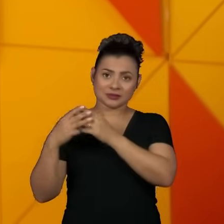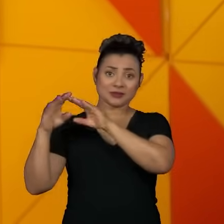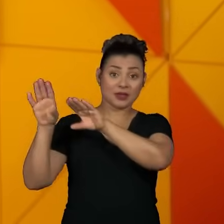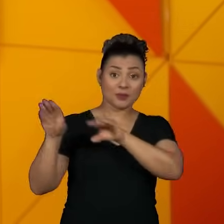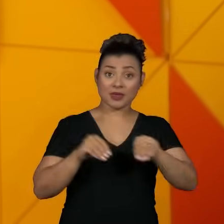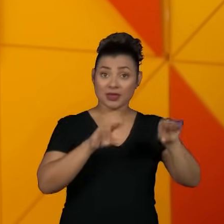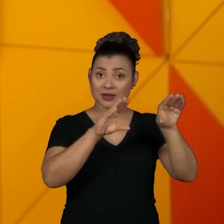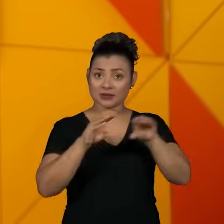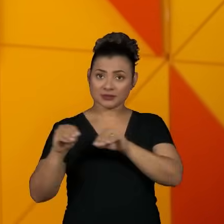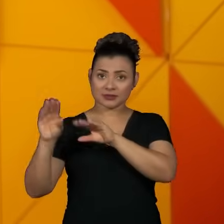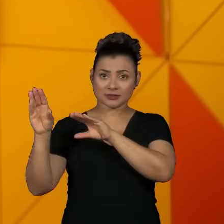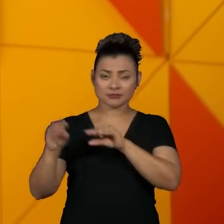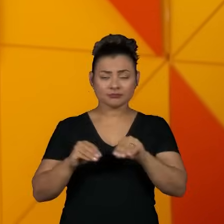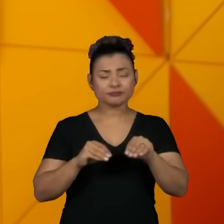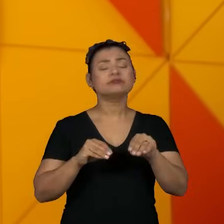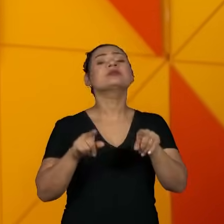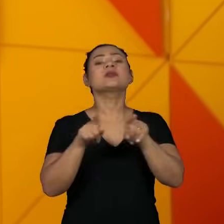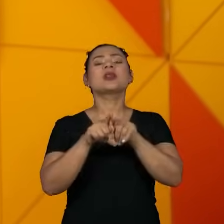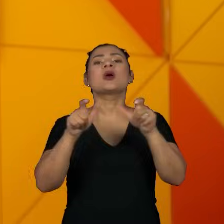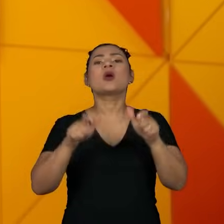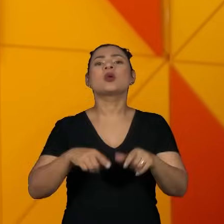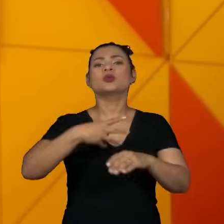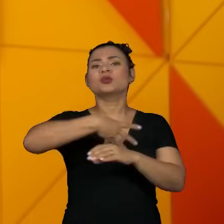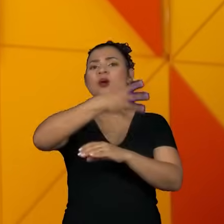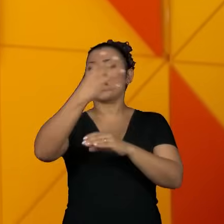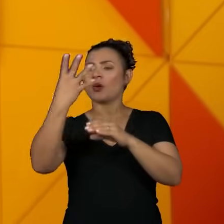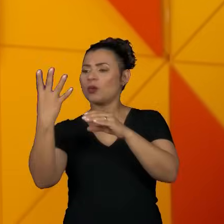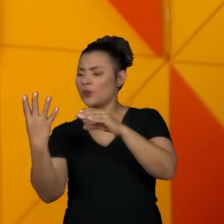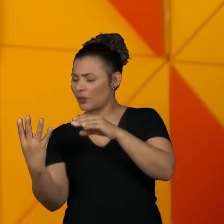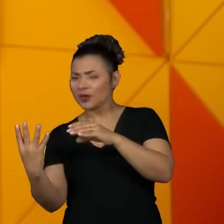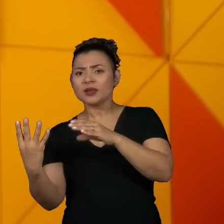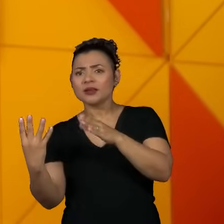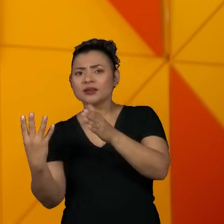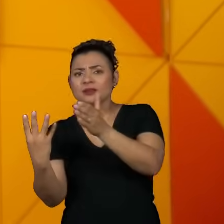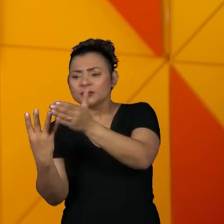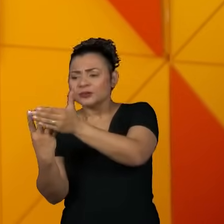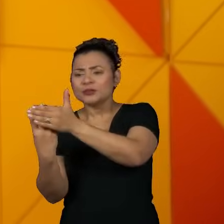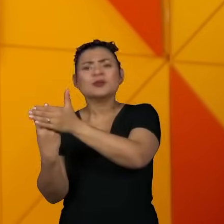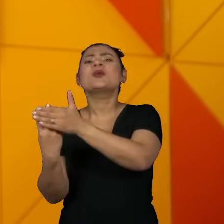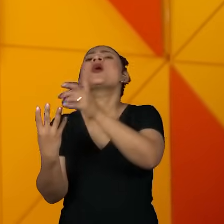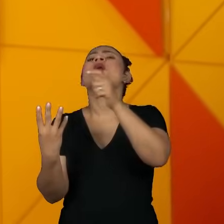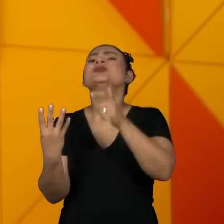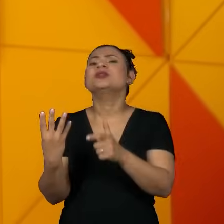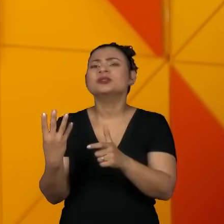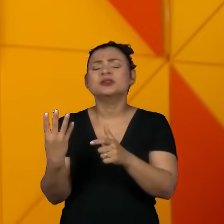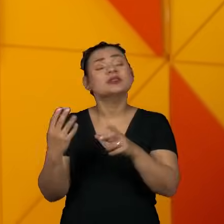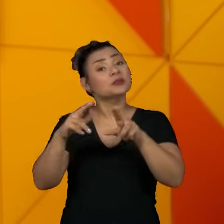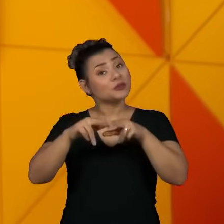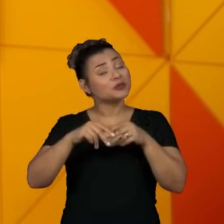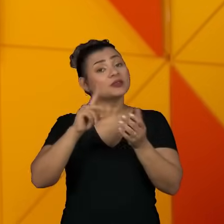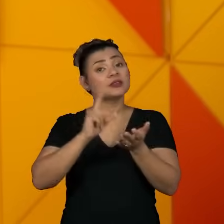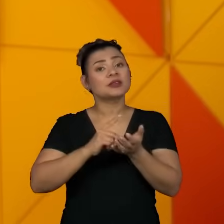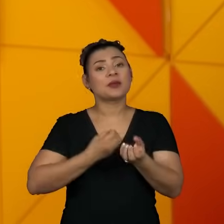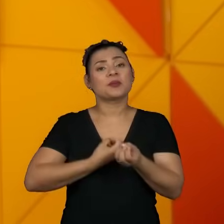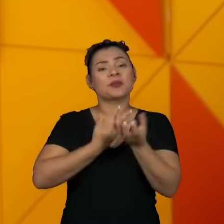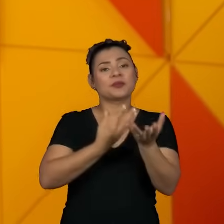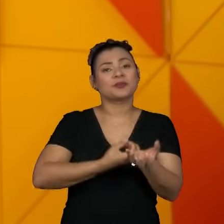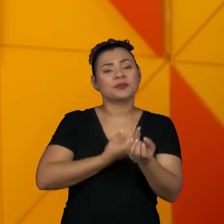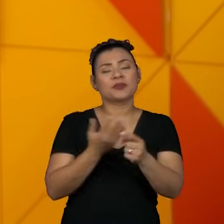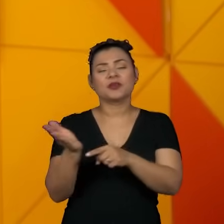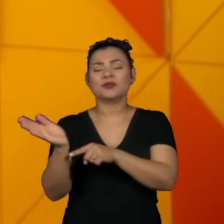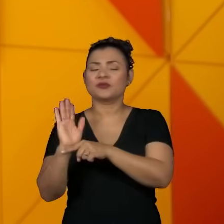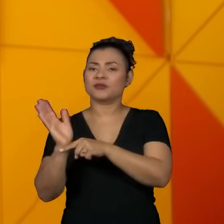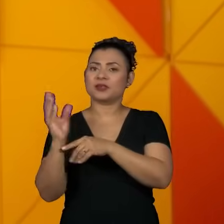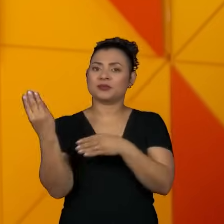se Esconde. Reúne 60 pinturas, uma instalação, 2 vídeos e 12 poemas. A